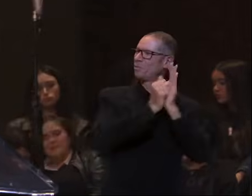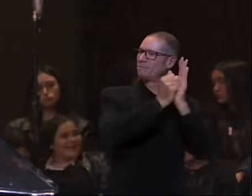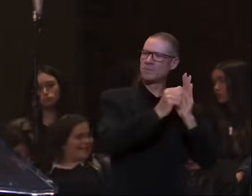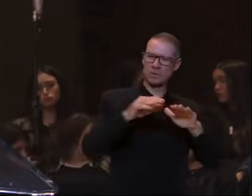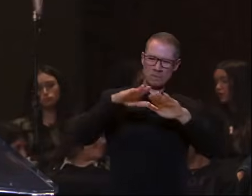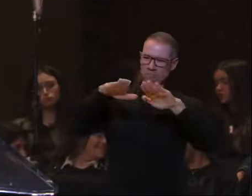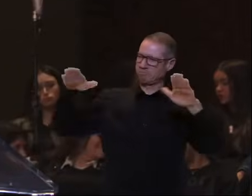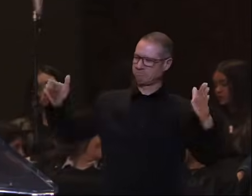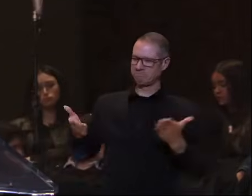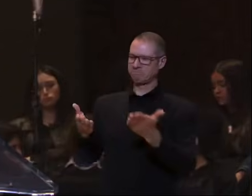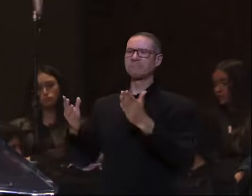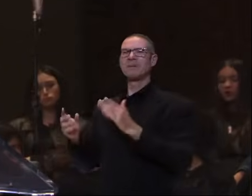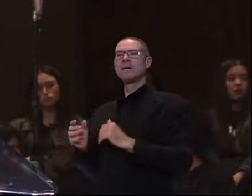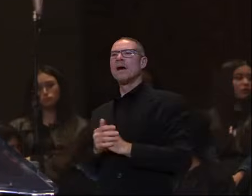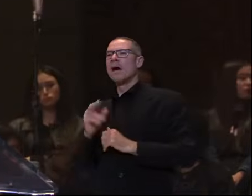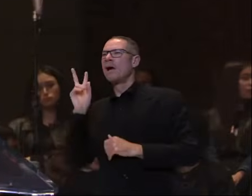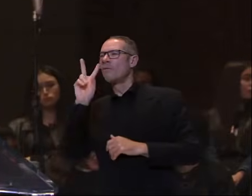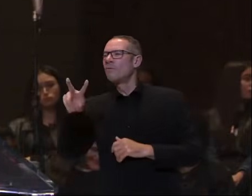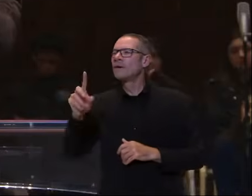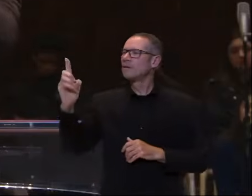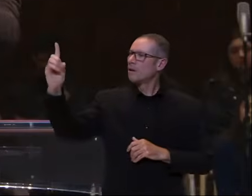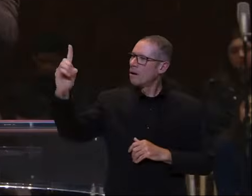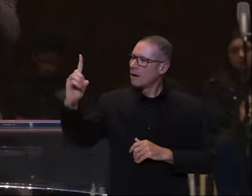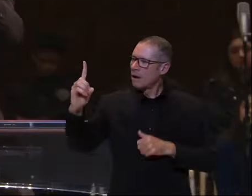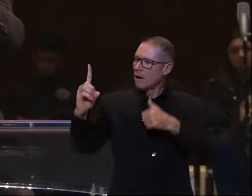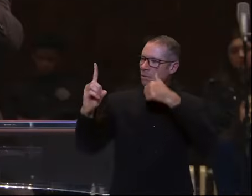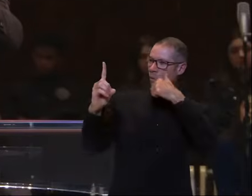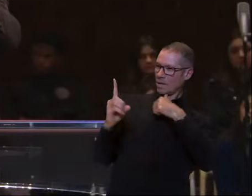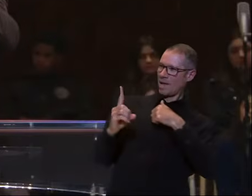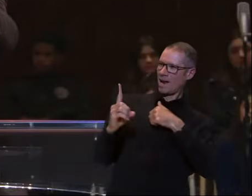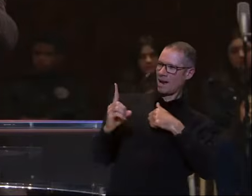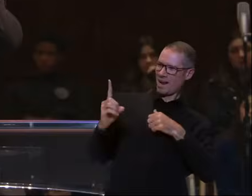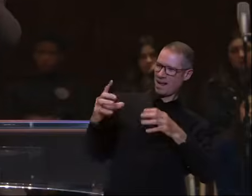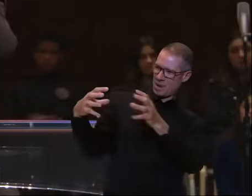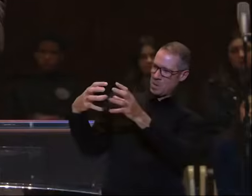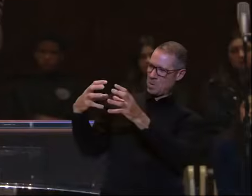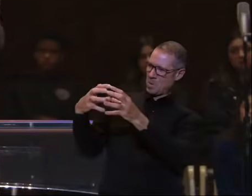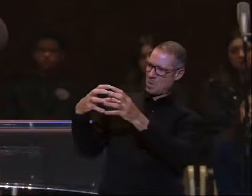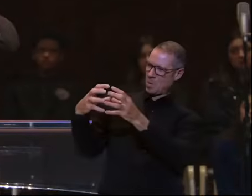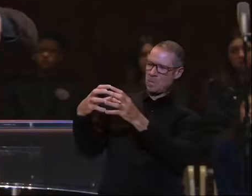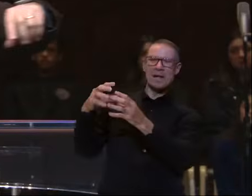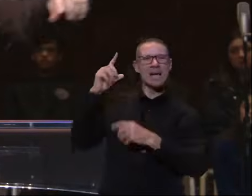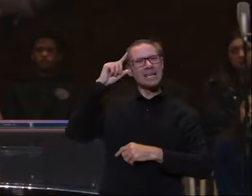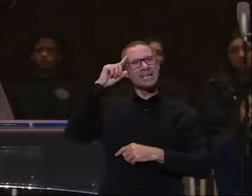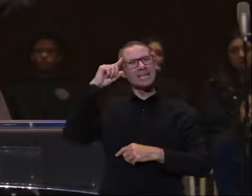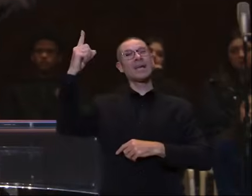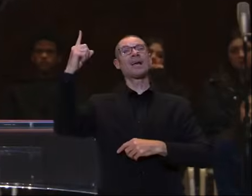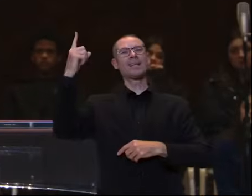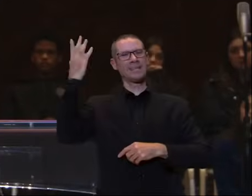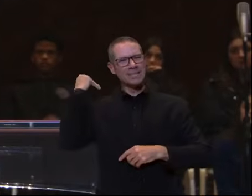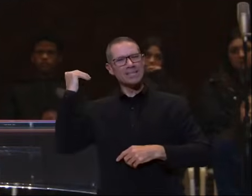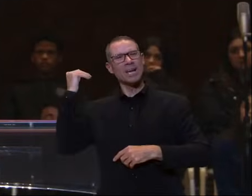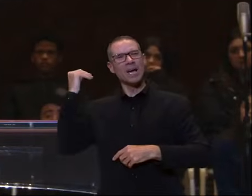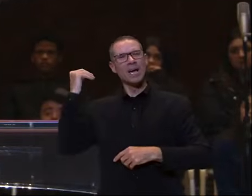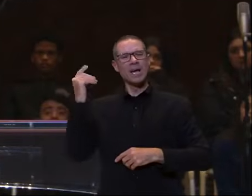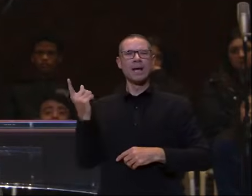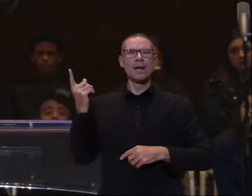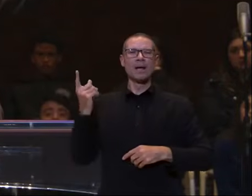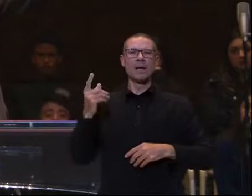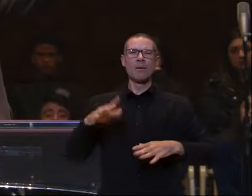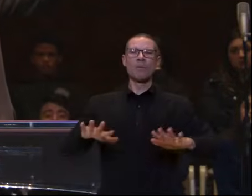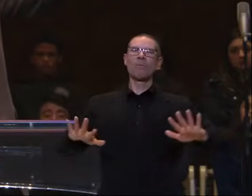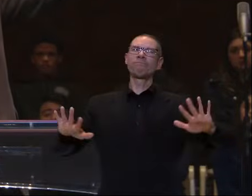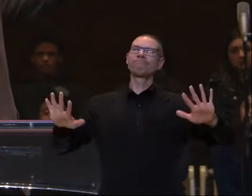frente, e de repente eu vejo aquela mulher no meio de todo mundo. Naquele dia, ela estava com os